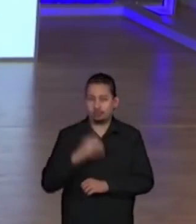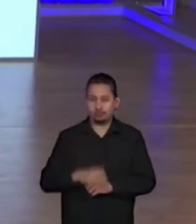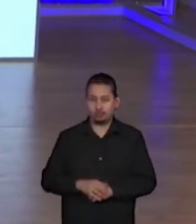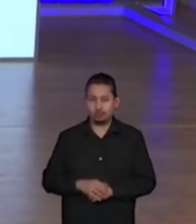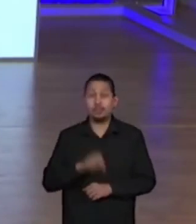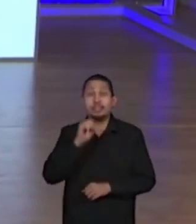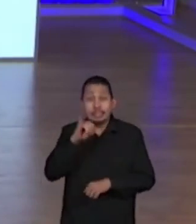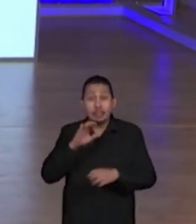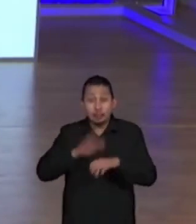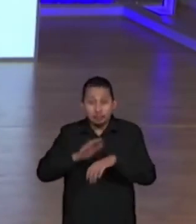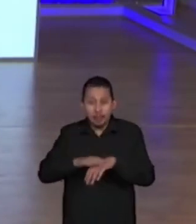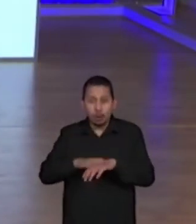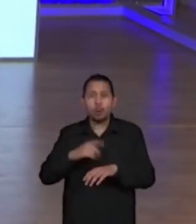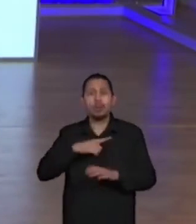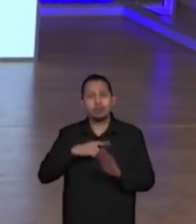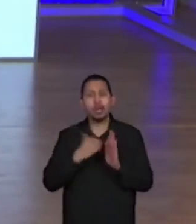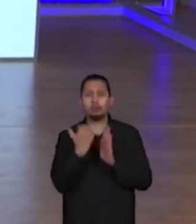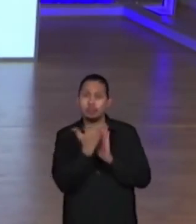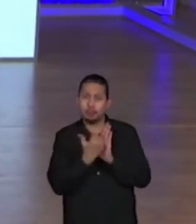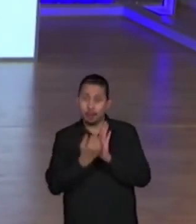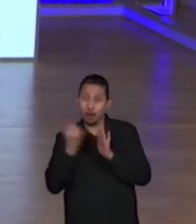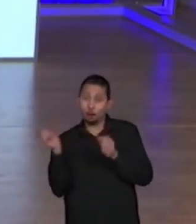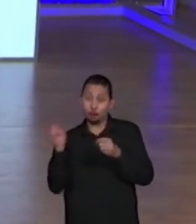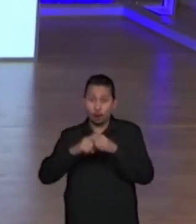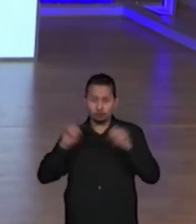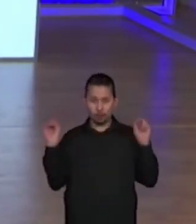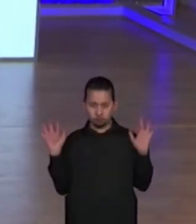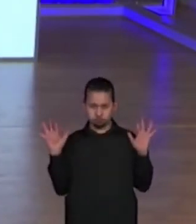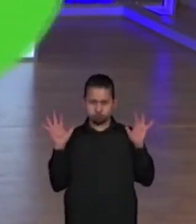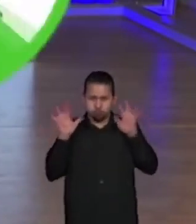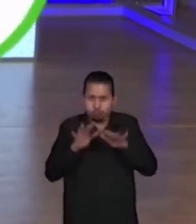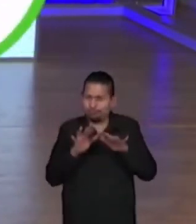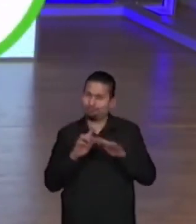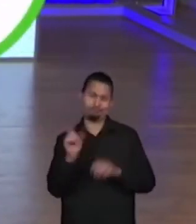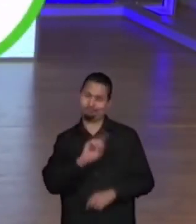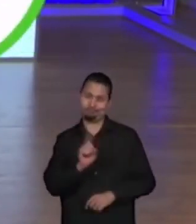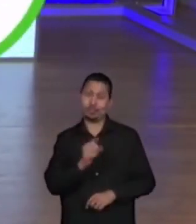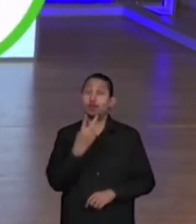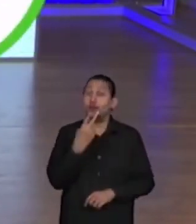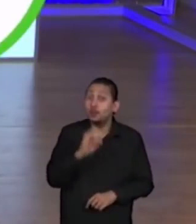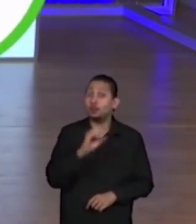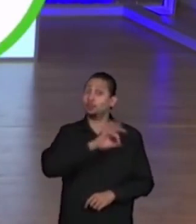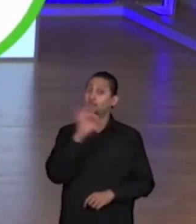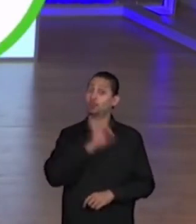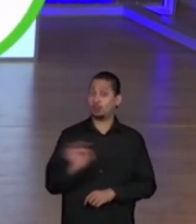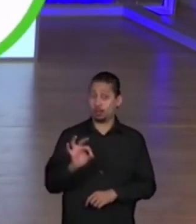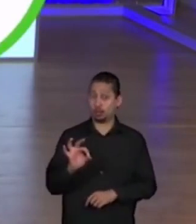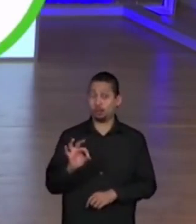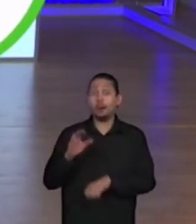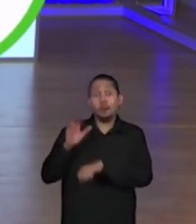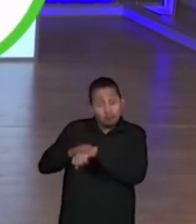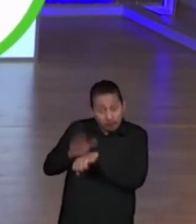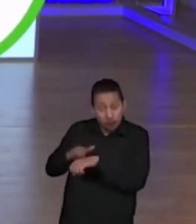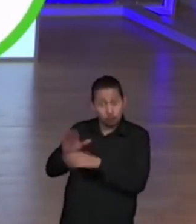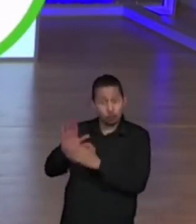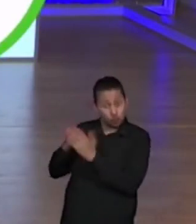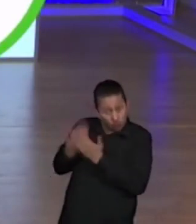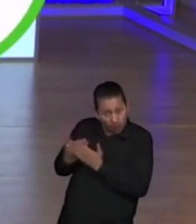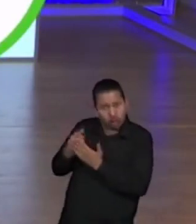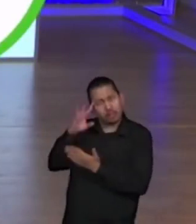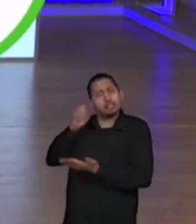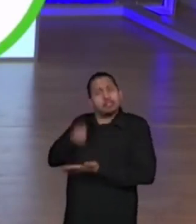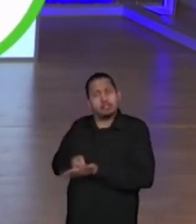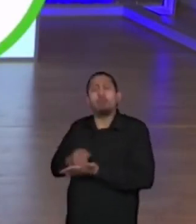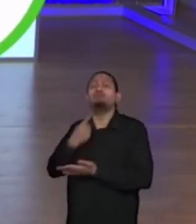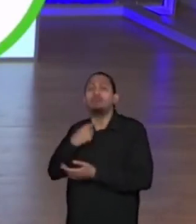fases da retomada, a ocupação máxima é de até 20% dos alunos e todas as escolas que optarem pela retomada